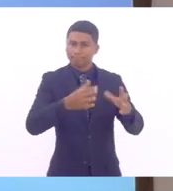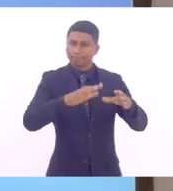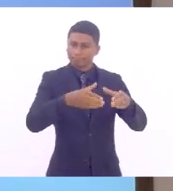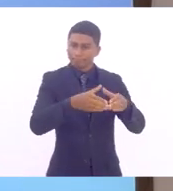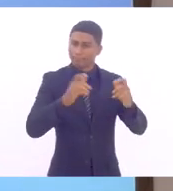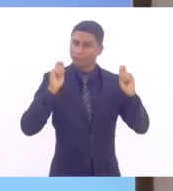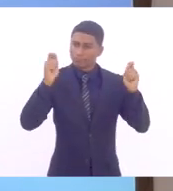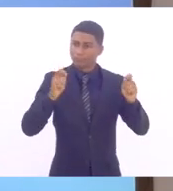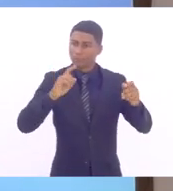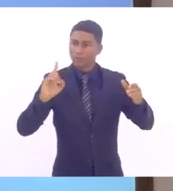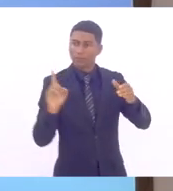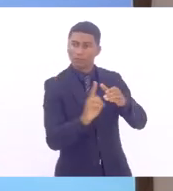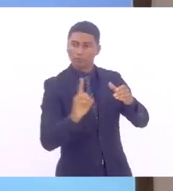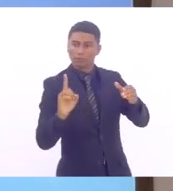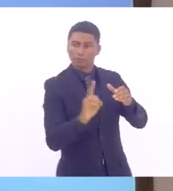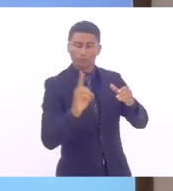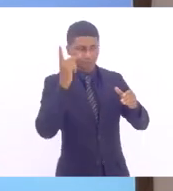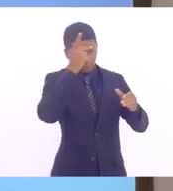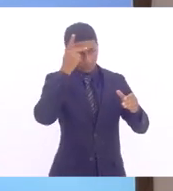torcidas organizadas.